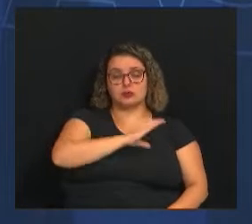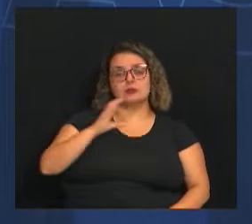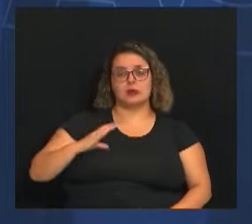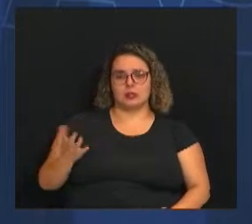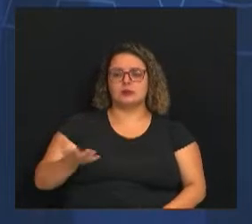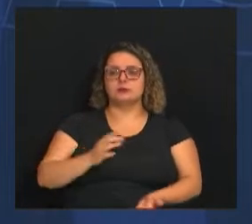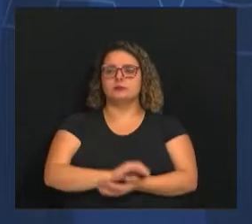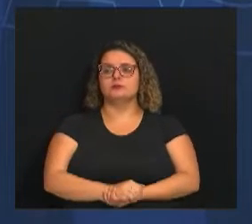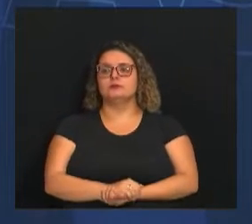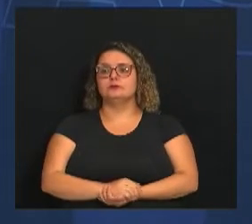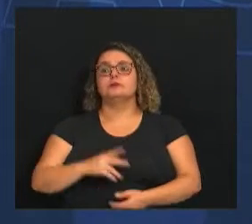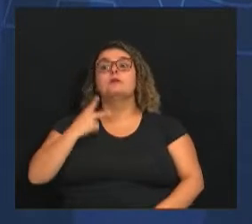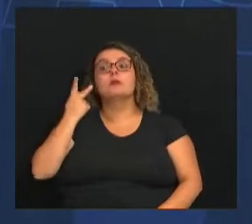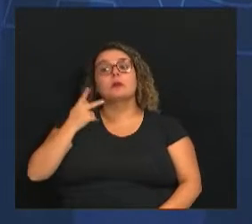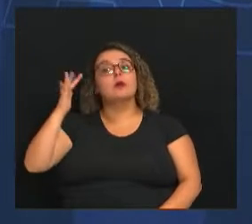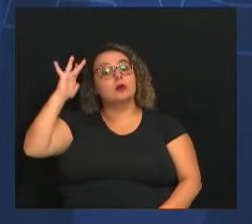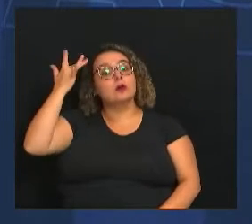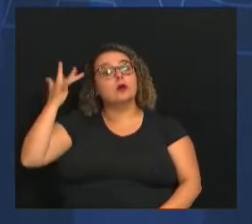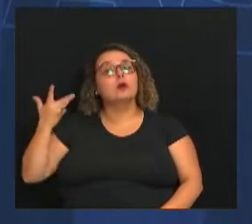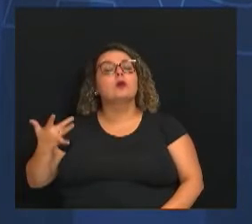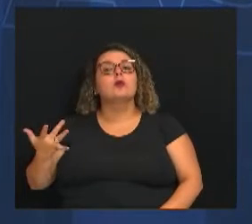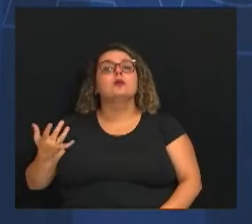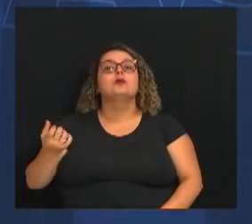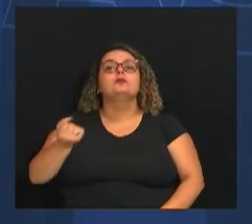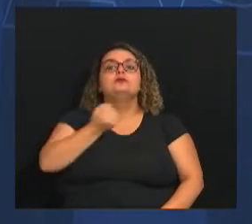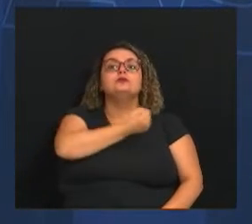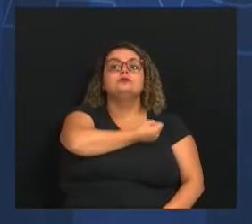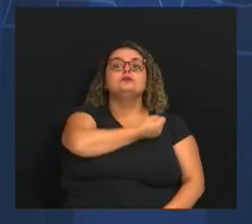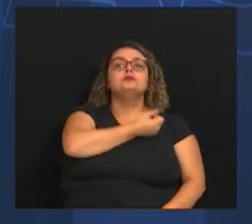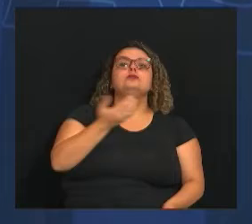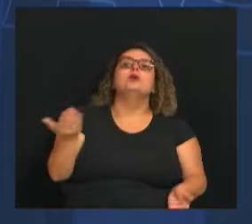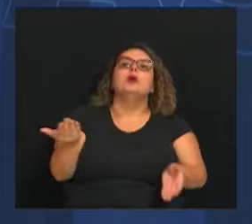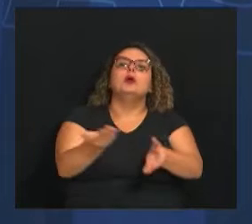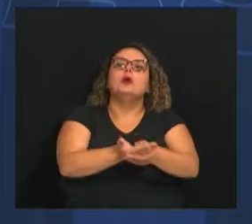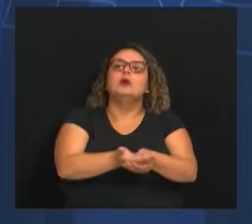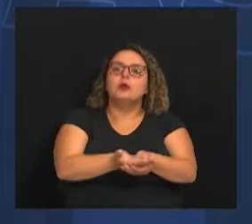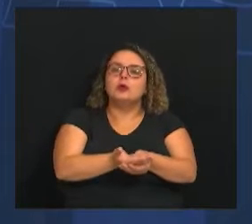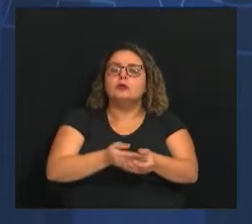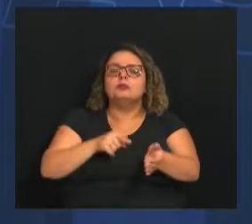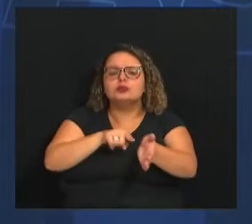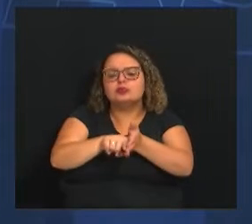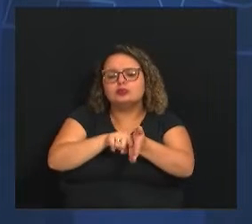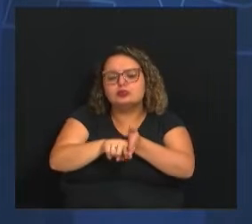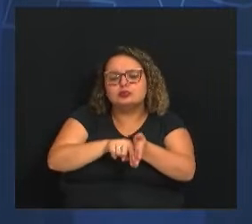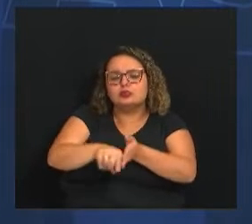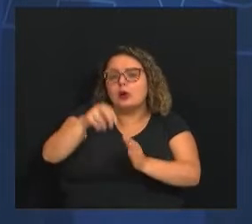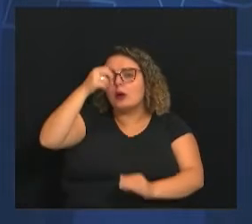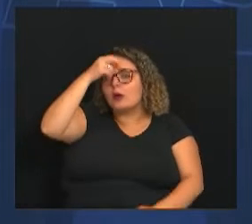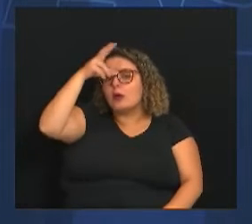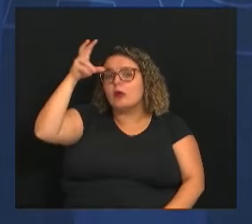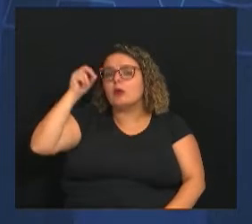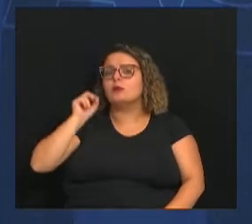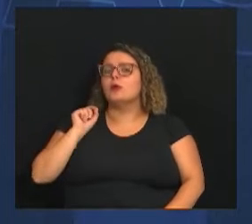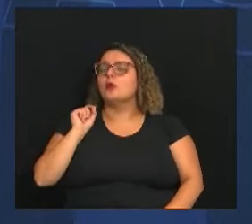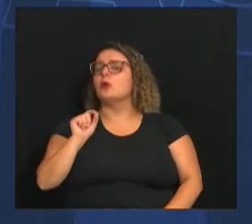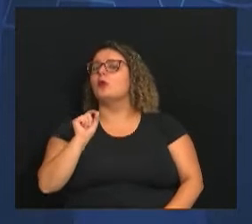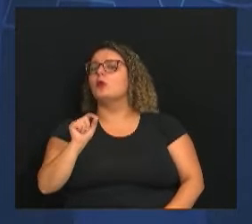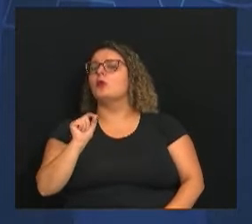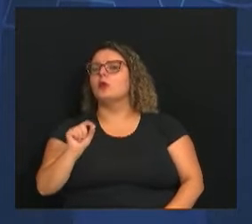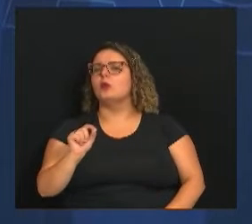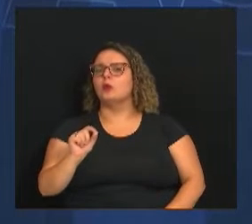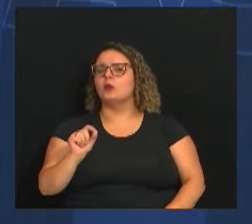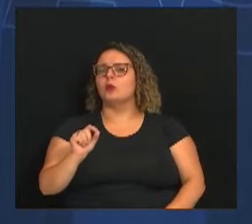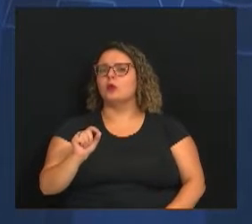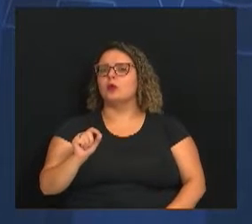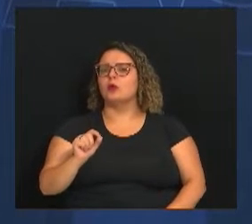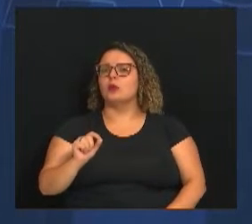A vereadora Guida Calisto protocolou um requerimento questionando a Prefeitura a respeito da quantidade de